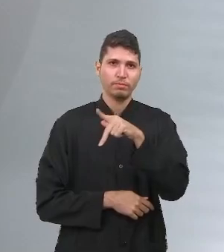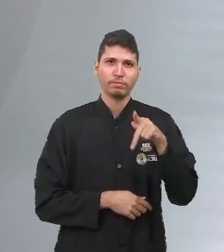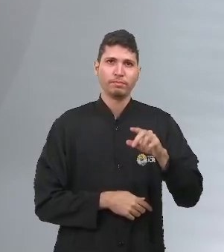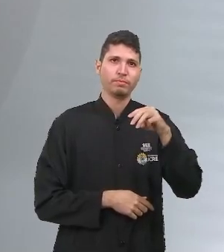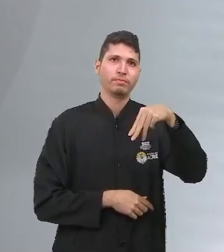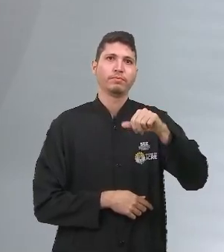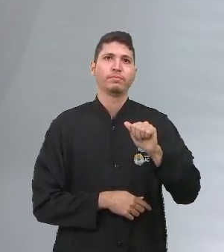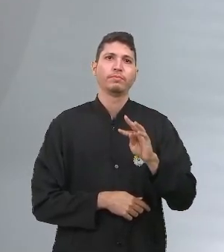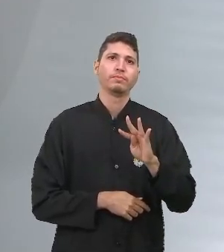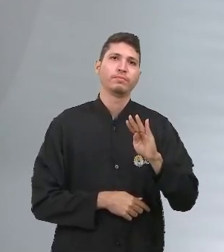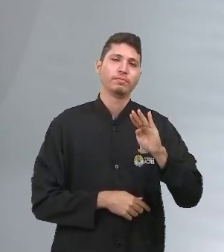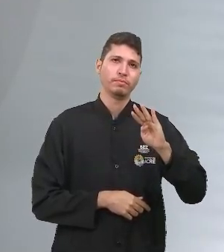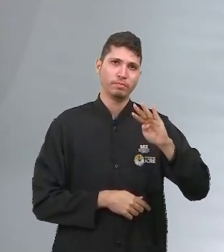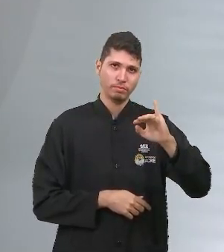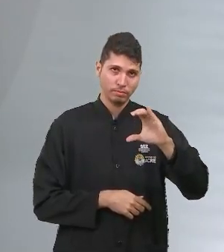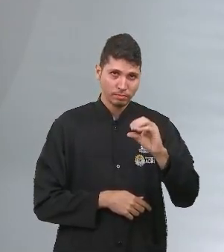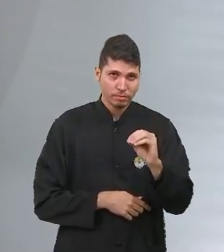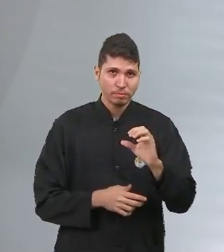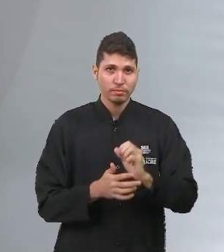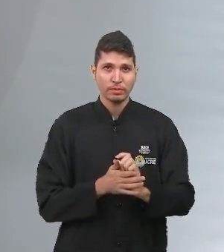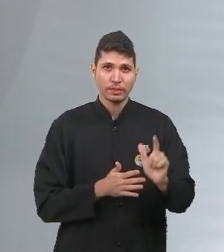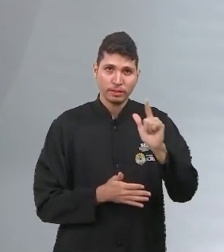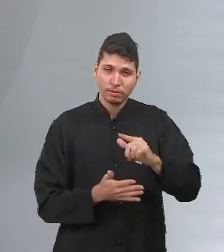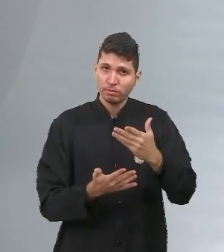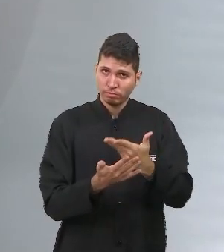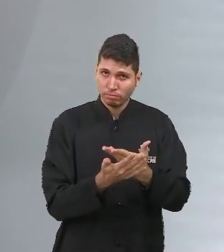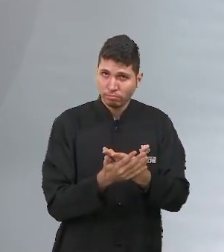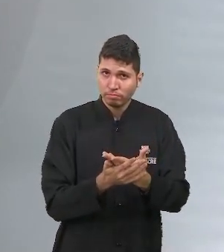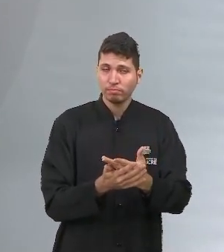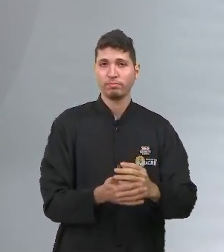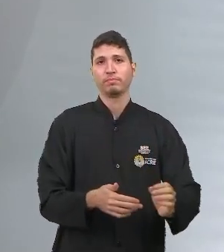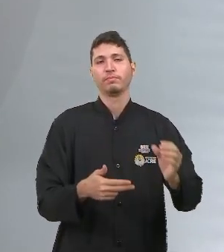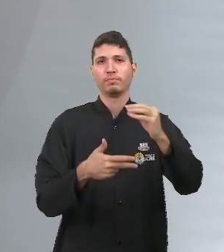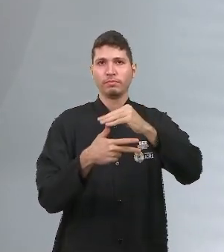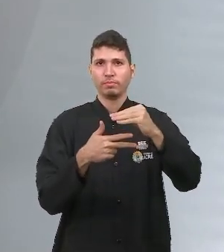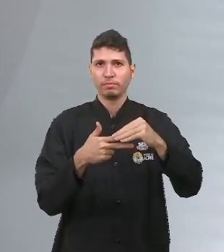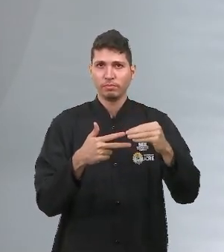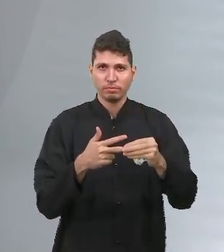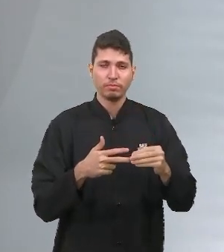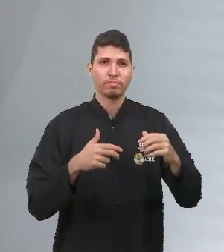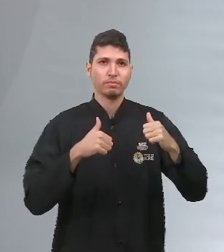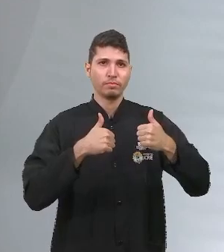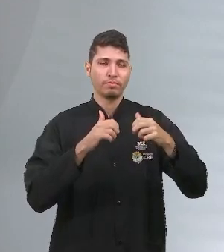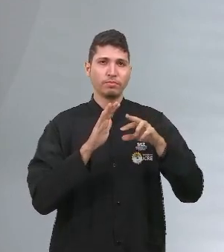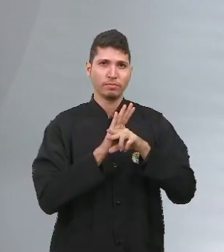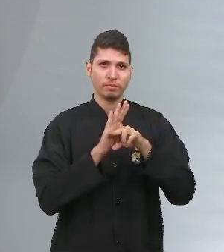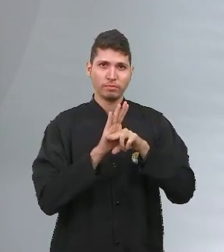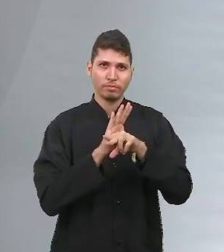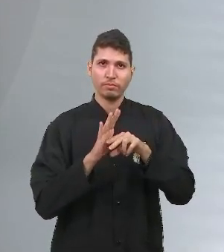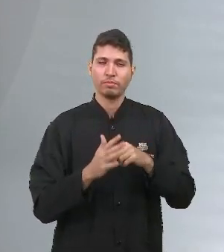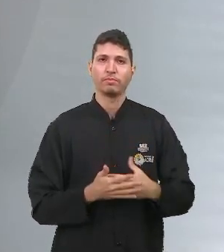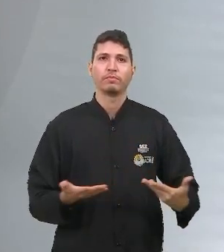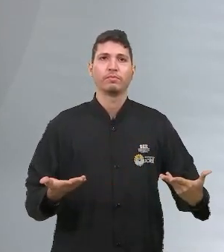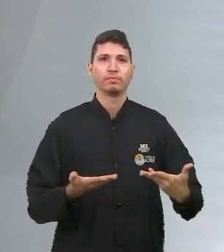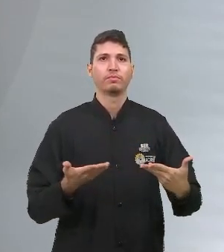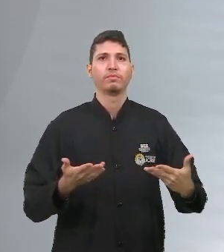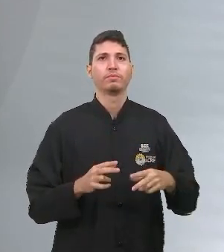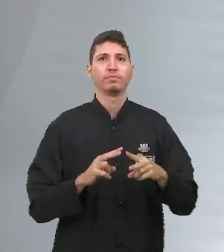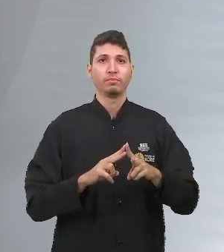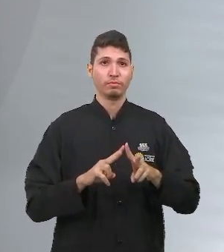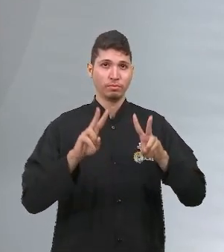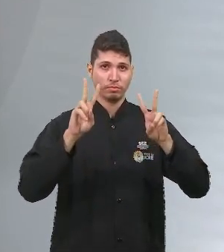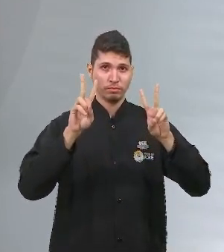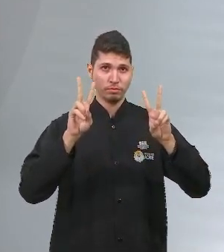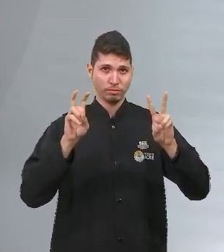e estou aqui para mais uma aula do nosso Pré-ENEM Legal, falando de biologia, ok? Hoje o nosso assunto